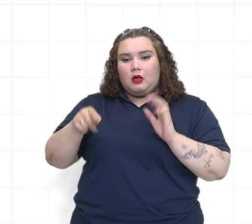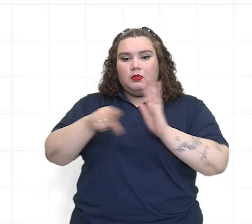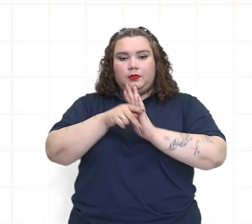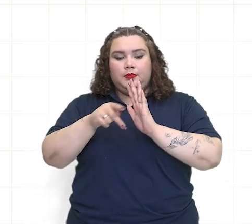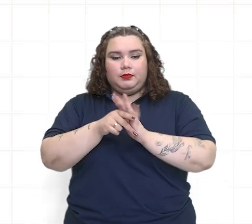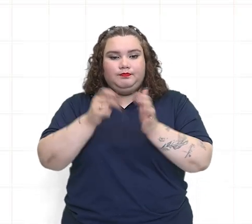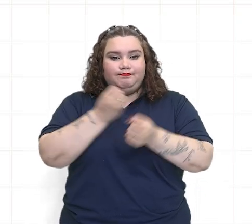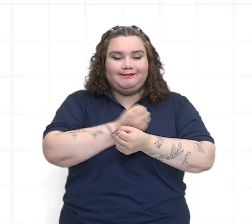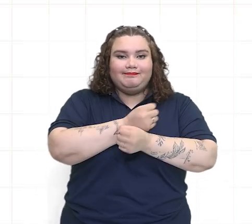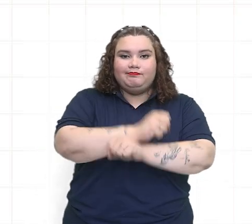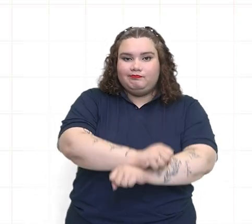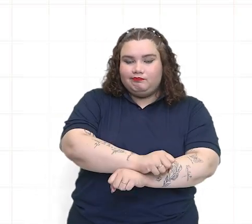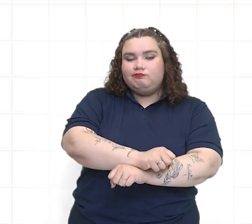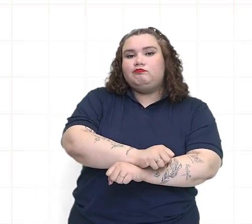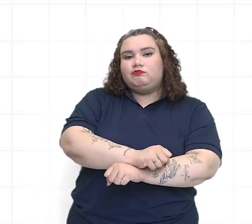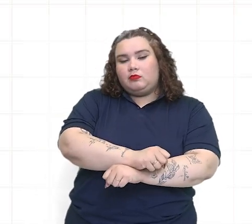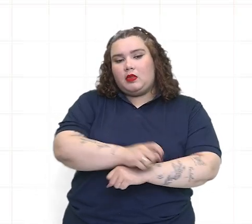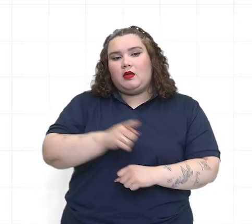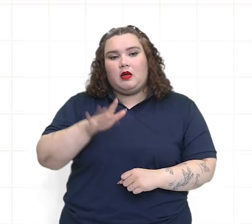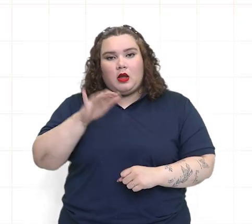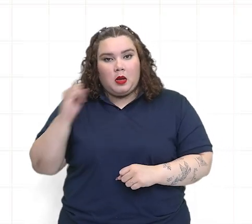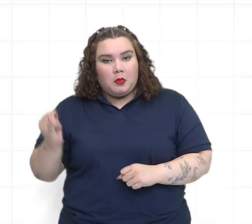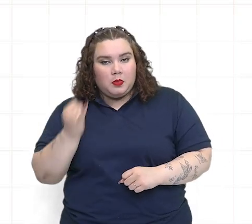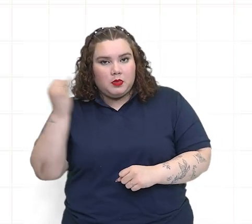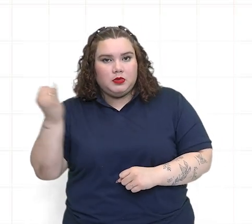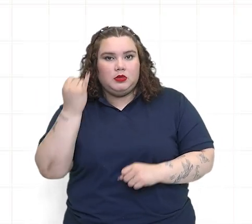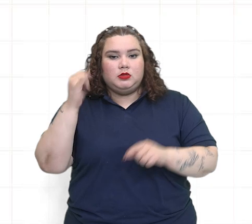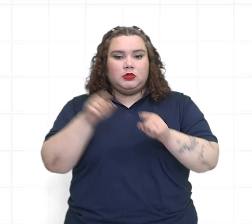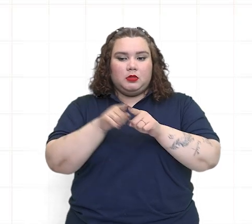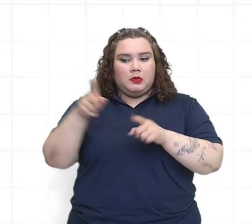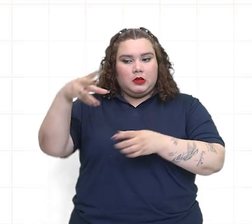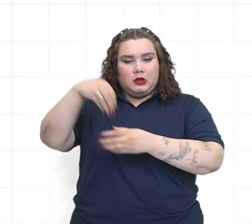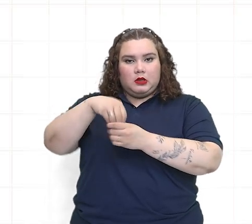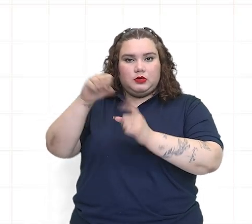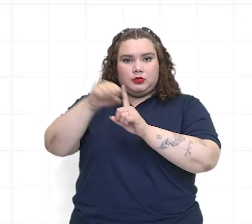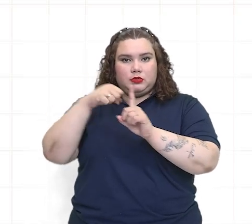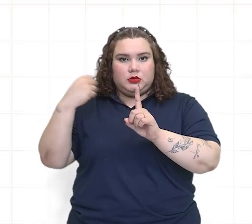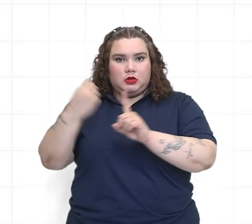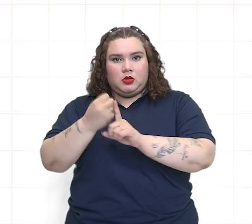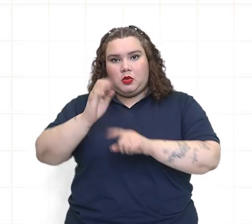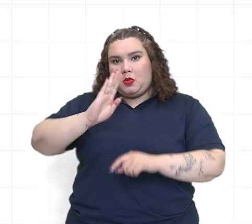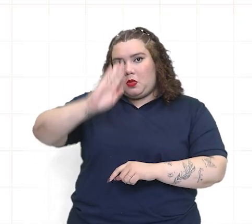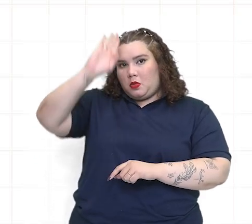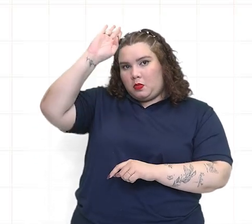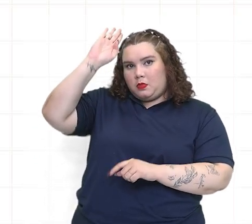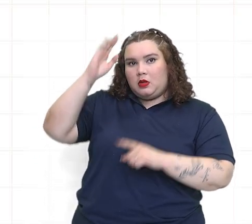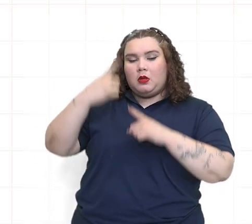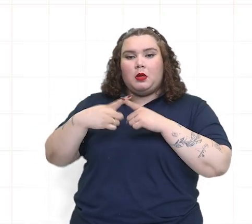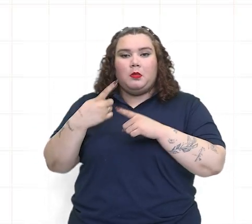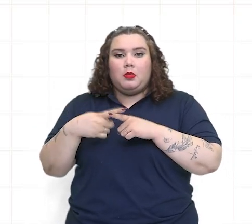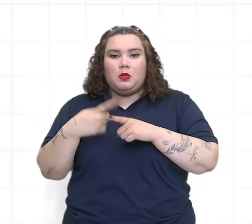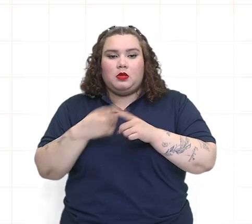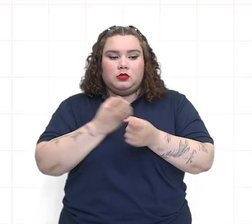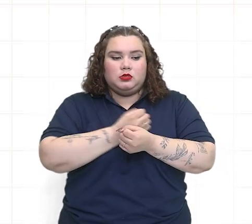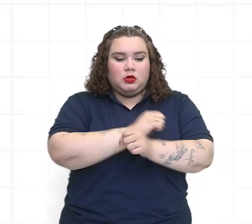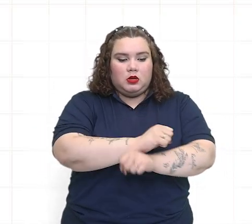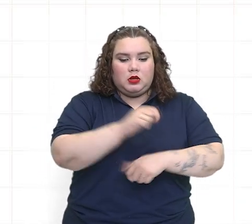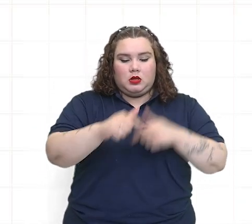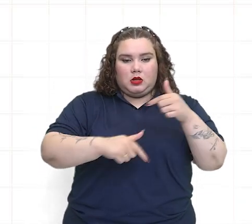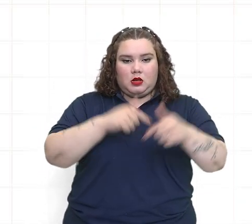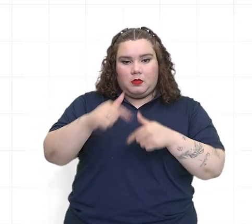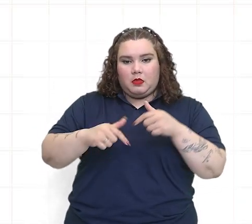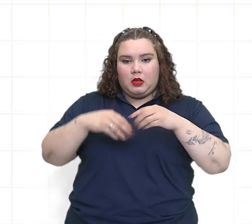da escravidão. Ela vai ser muito importante, então, nessa sociedade romana, visto que os escravos, eles trabalham, então,